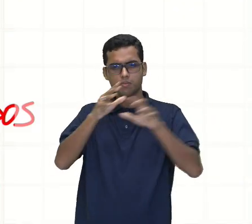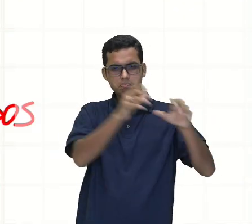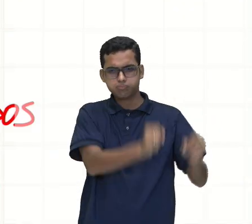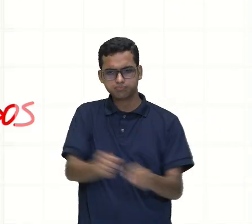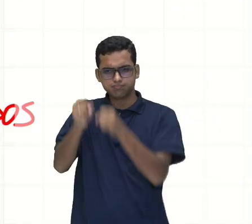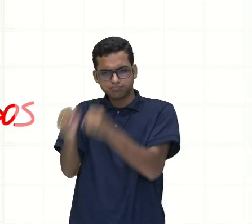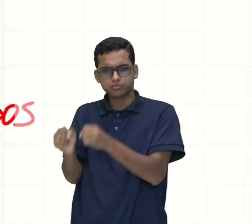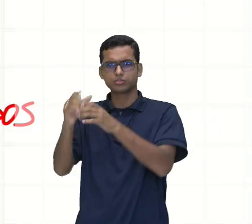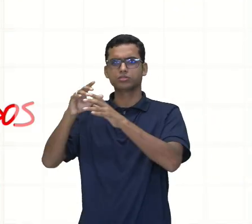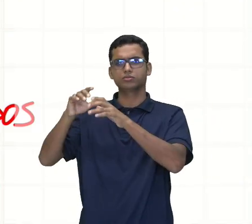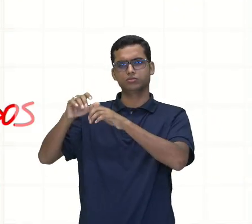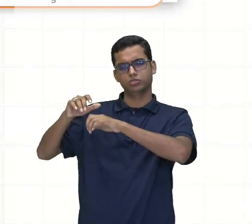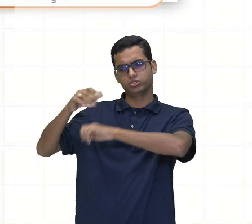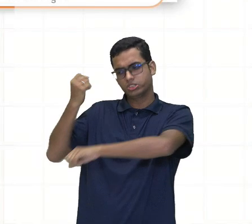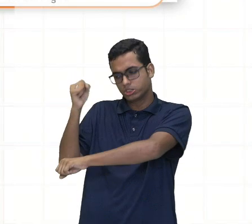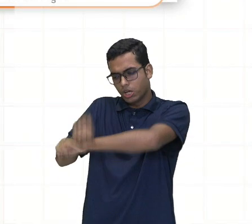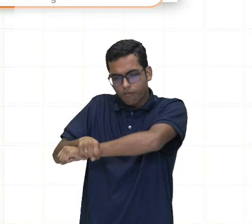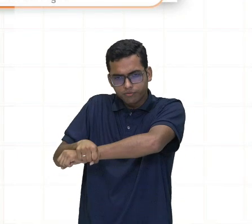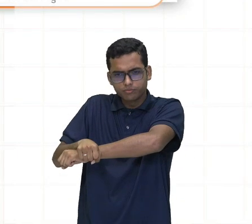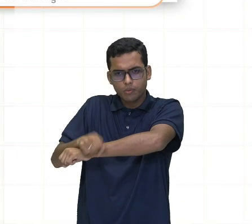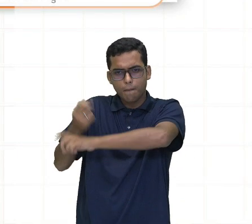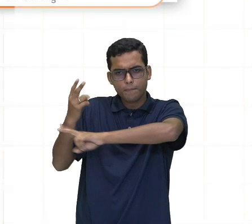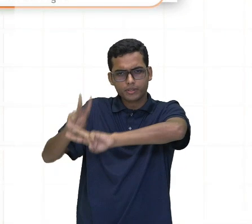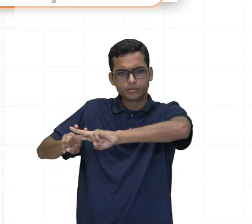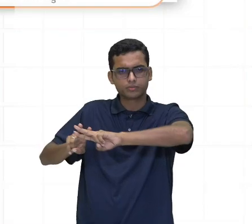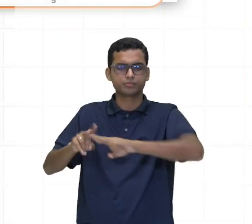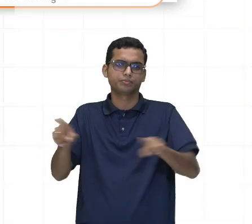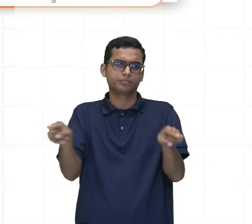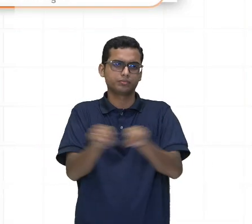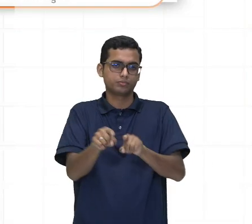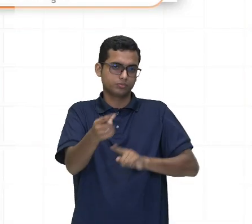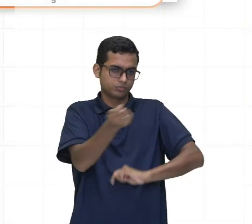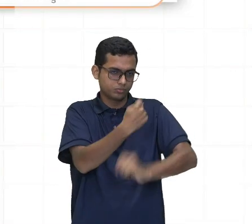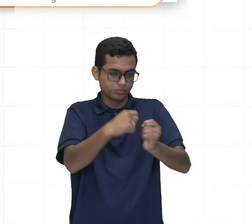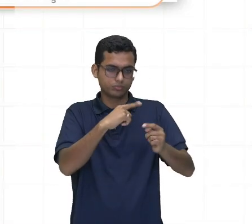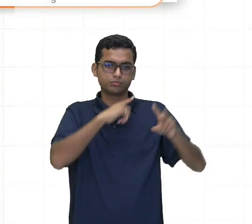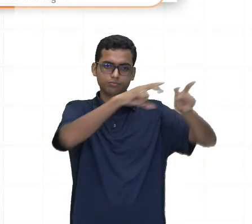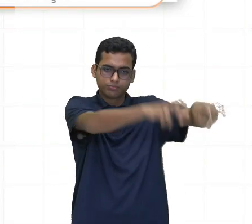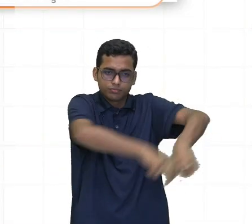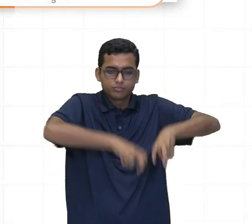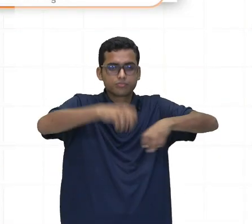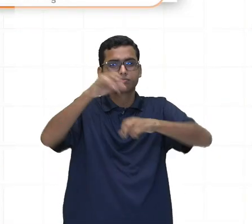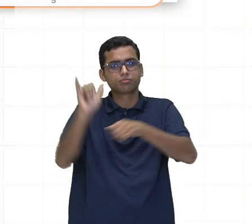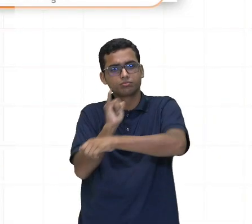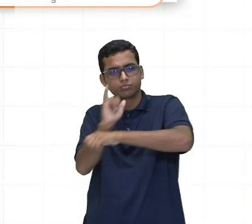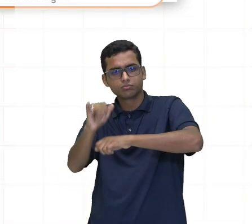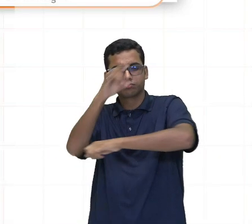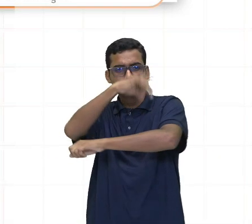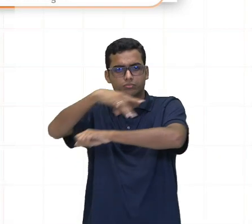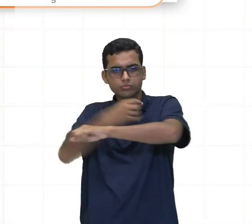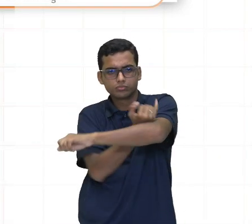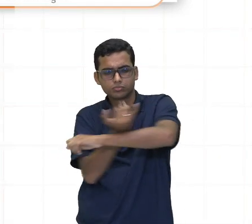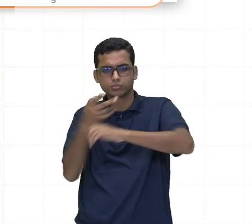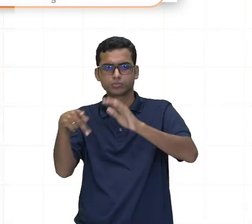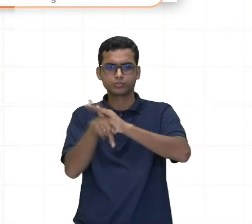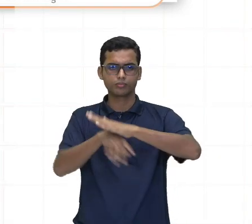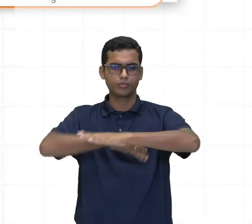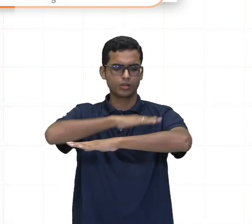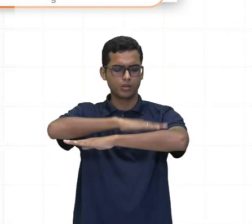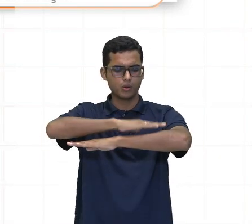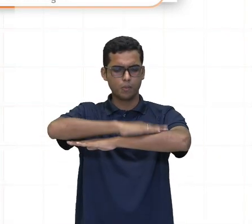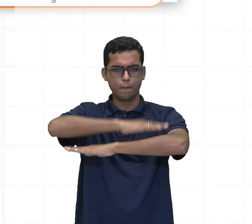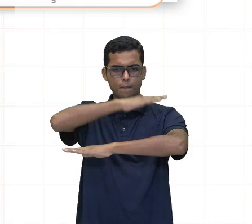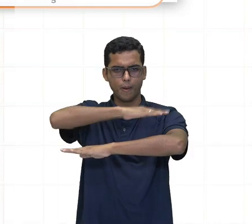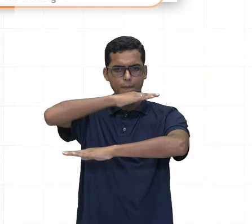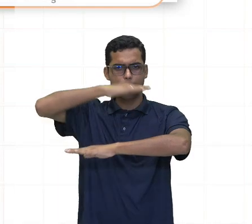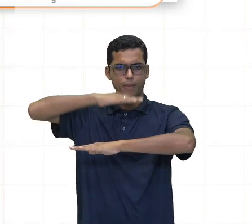inca, vamos verificar que eles vão praticar a agricultura. A técnica de cultivo que eles vão ter